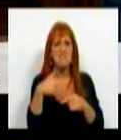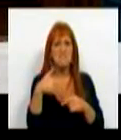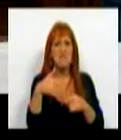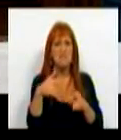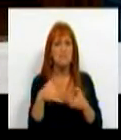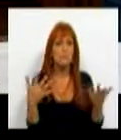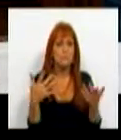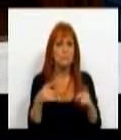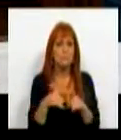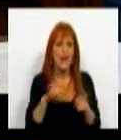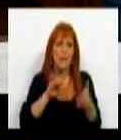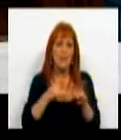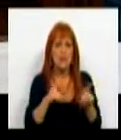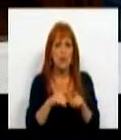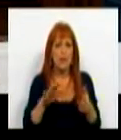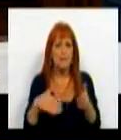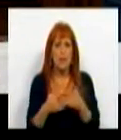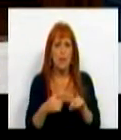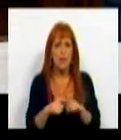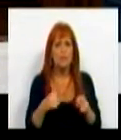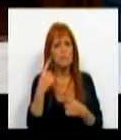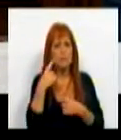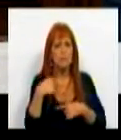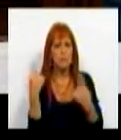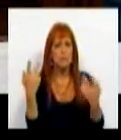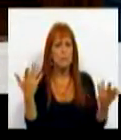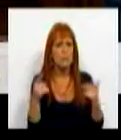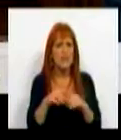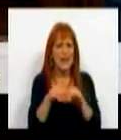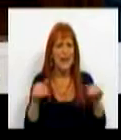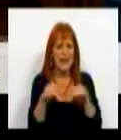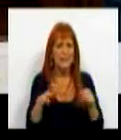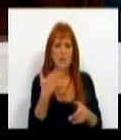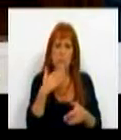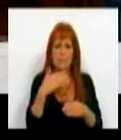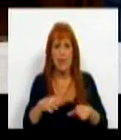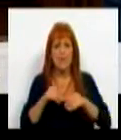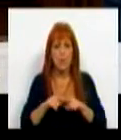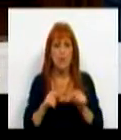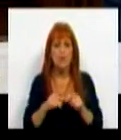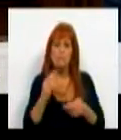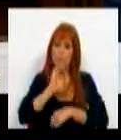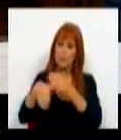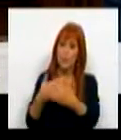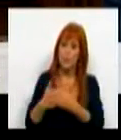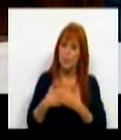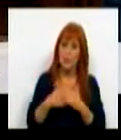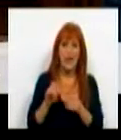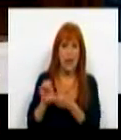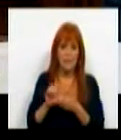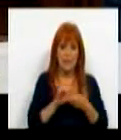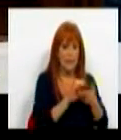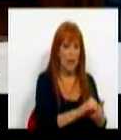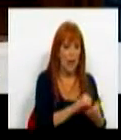estará, enfim, isto sai a brasileira, estará apresentando, will be showing níveis aceitáveis de retorno do